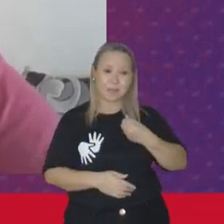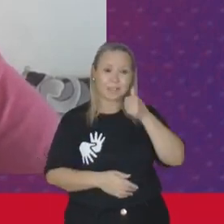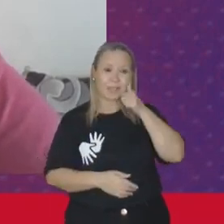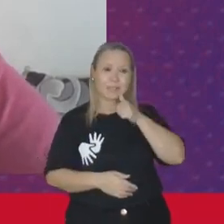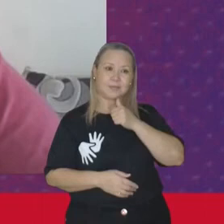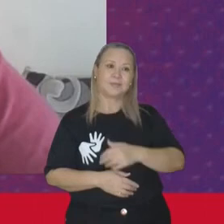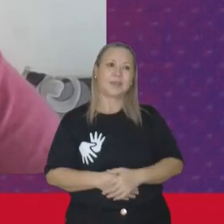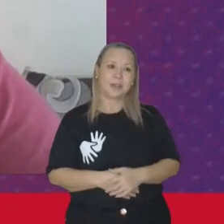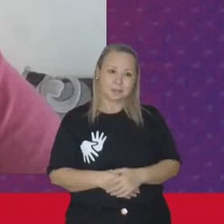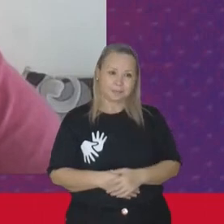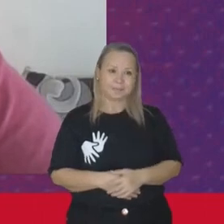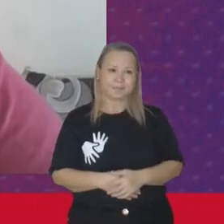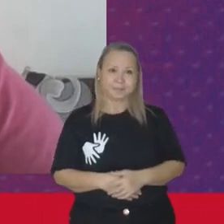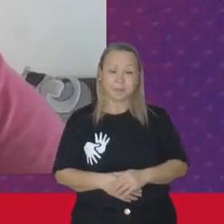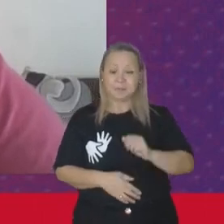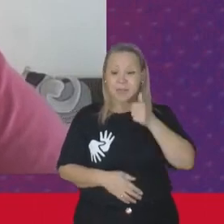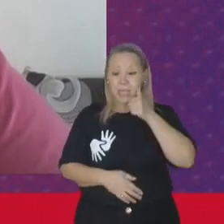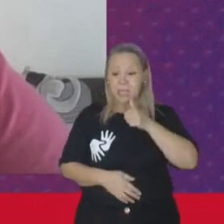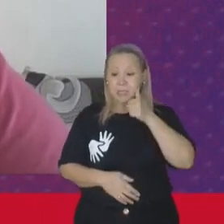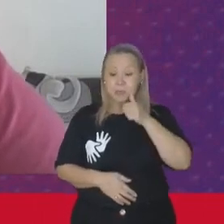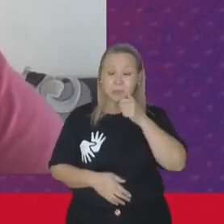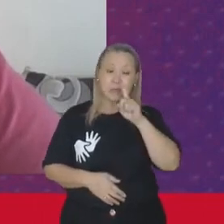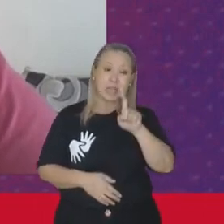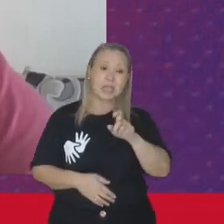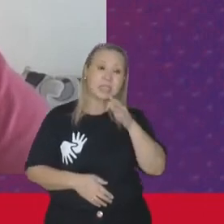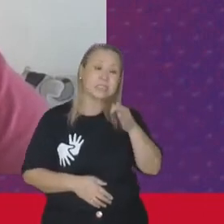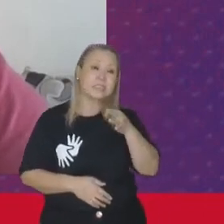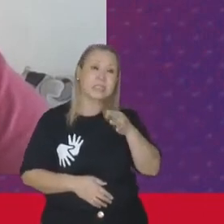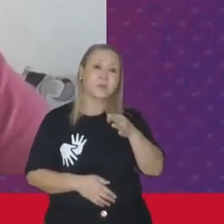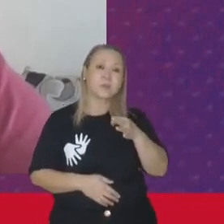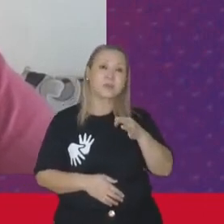mulheres, né? As mulheres são,